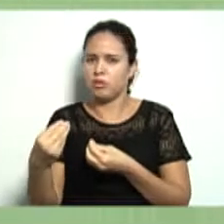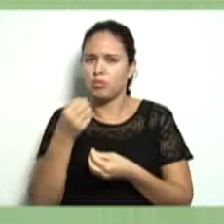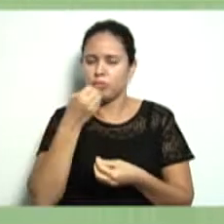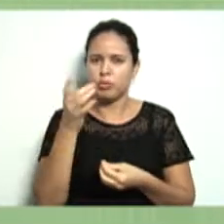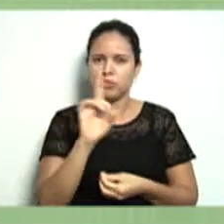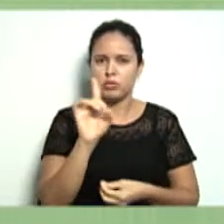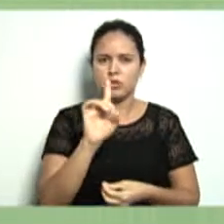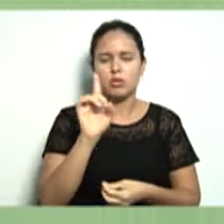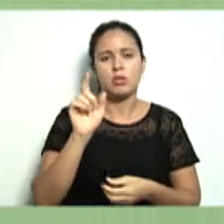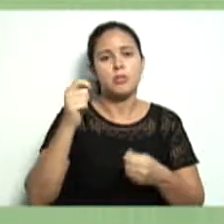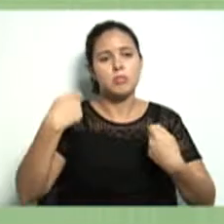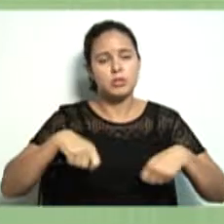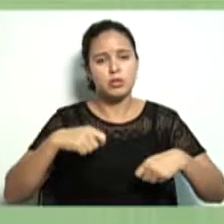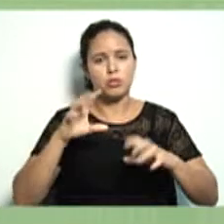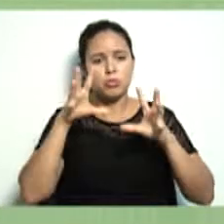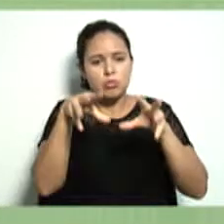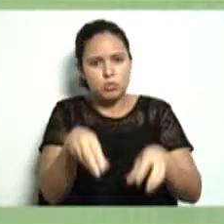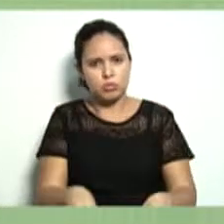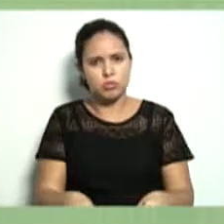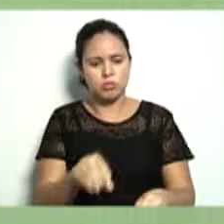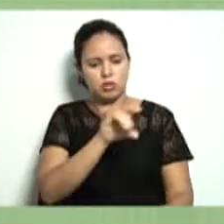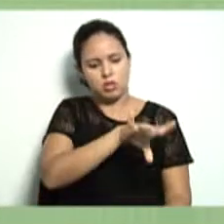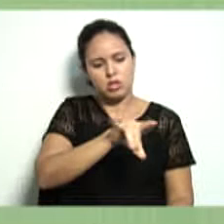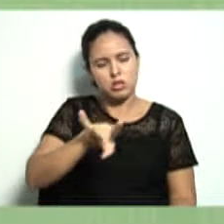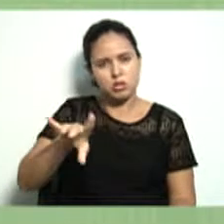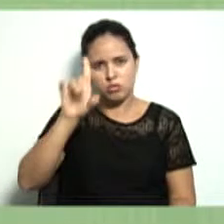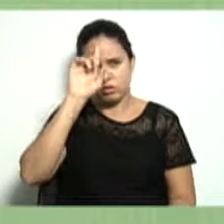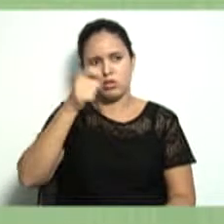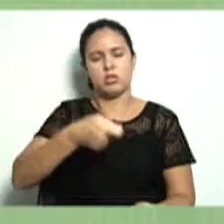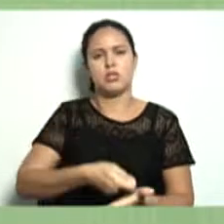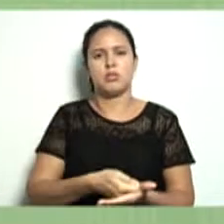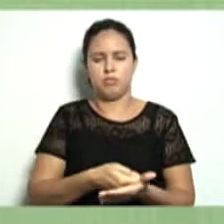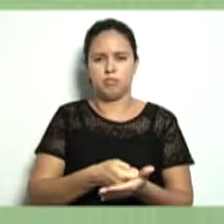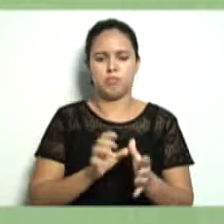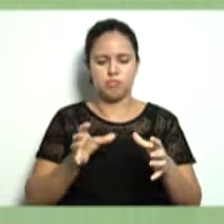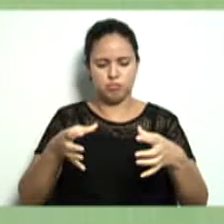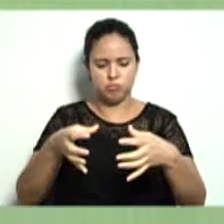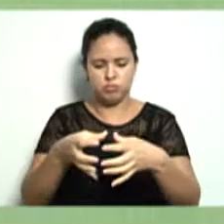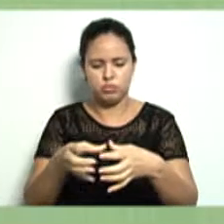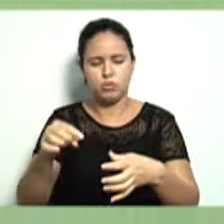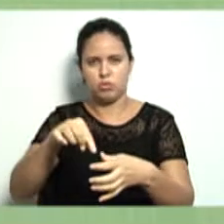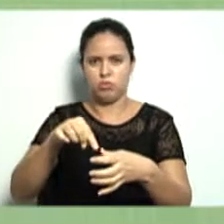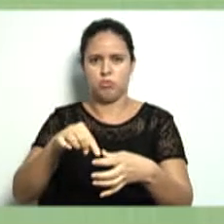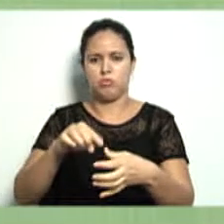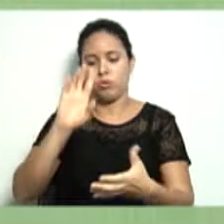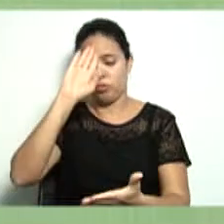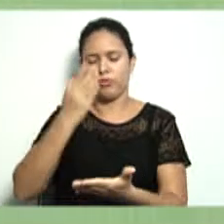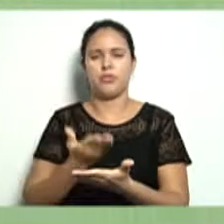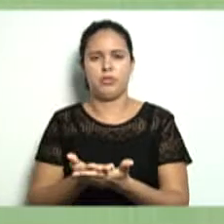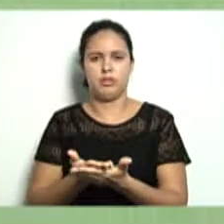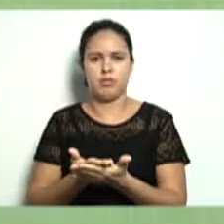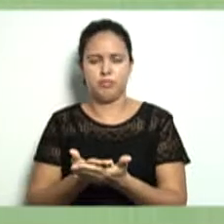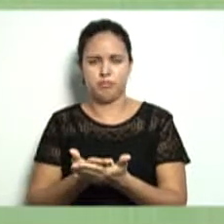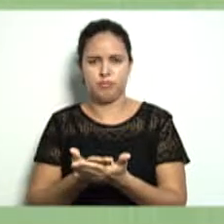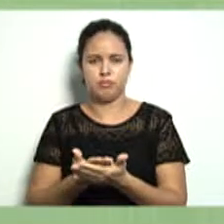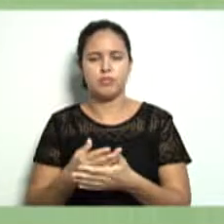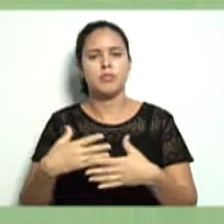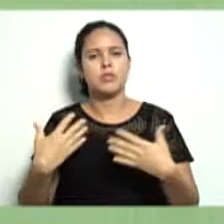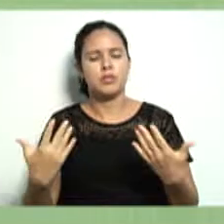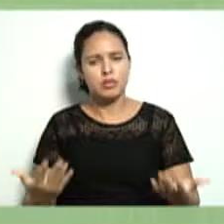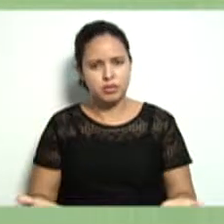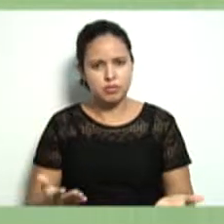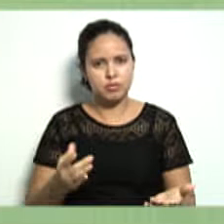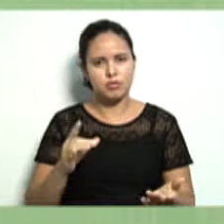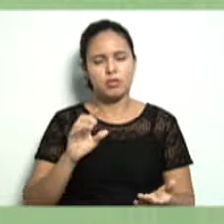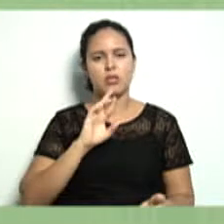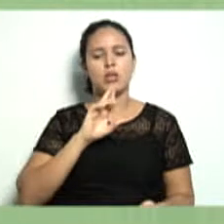de forma que todos possam fazer sua parte e você possa confiar no outro, naquele que também está fazendo. Solução para isso